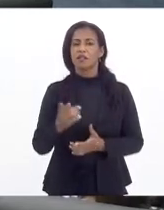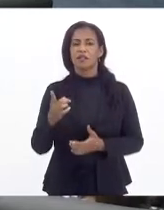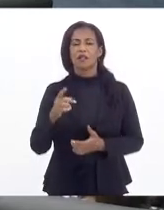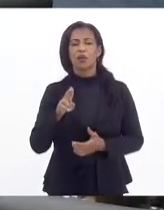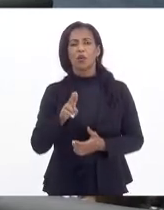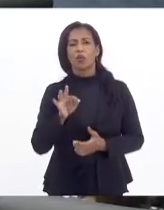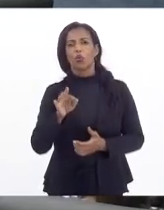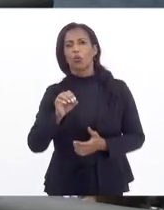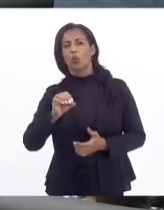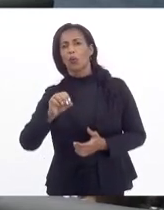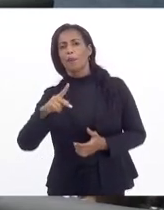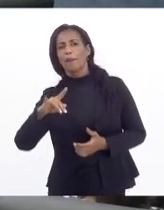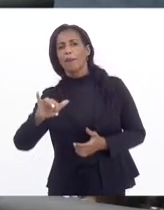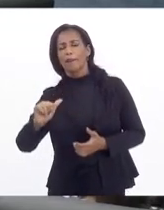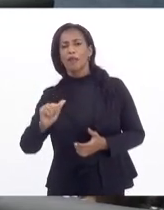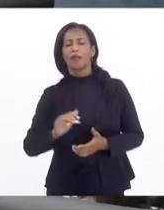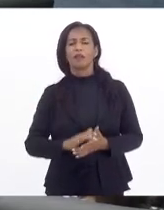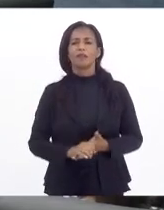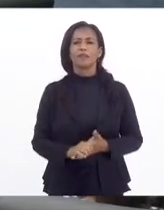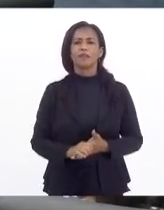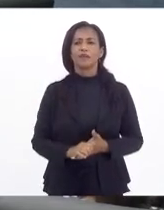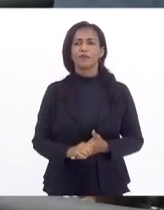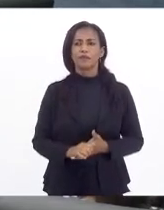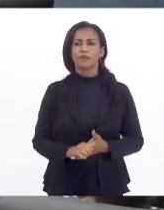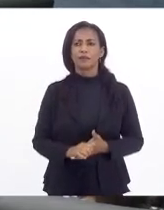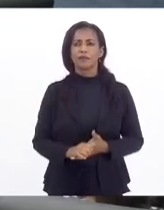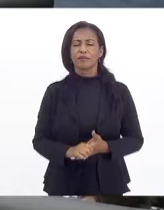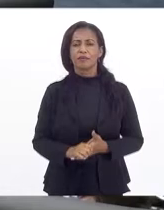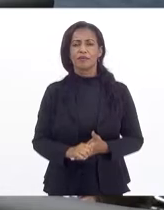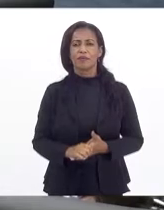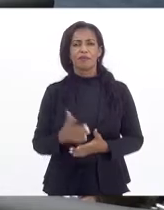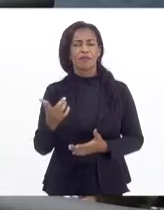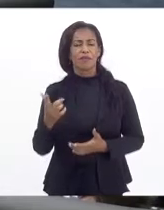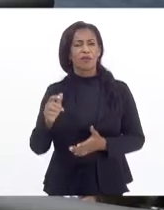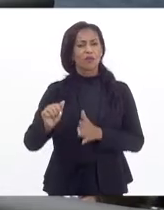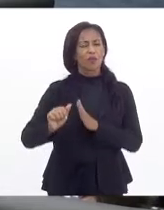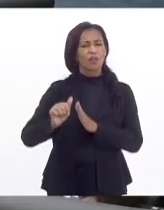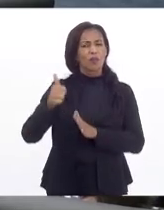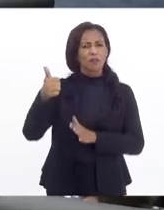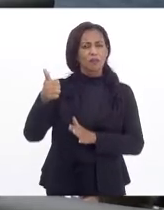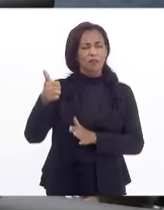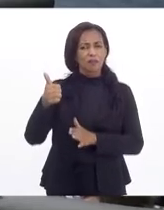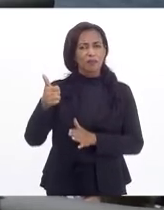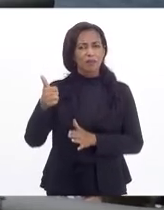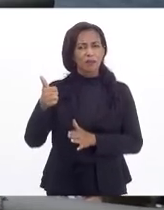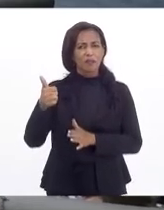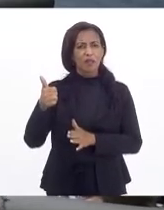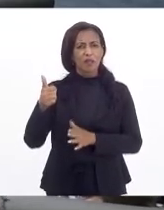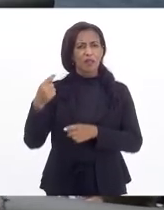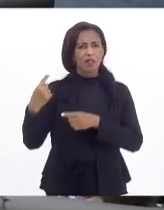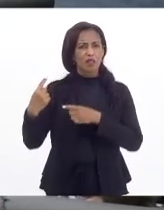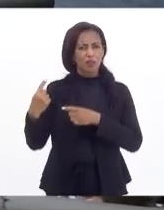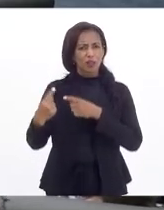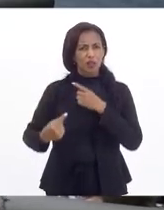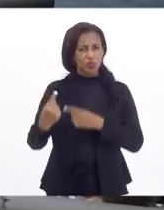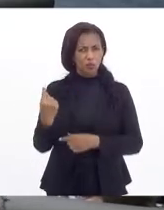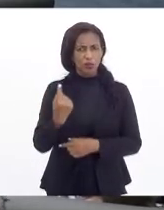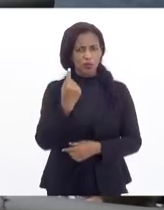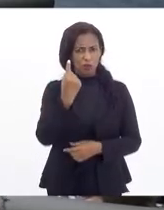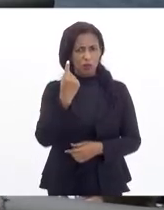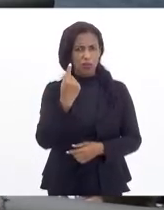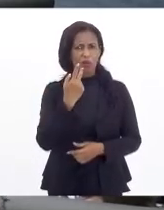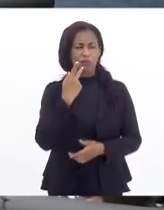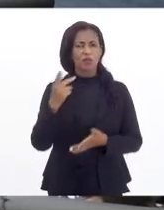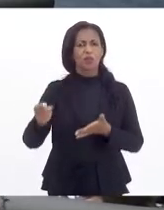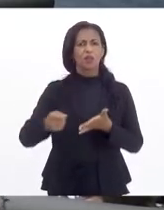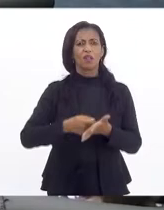Utopia, o armazém da Utopia. E foi em primeira, não, discussão única, né? Mas eu quero me